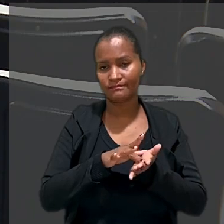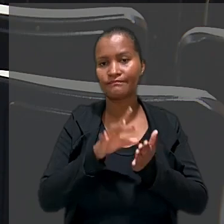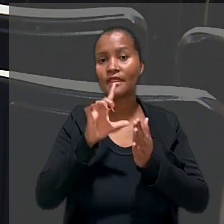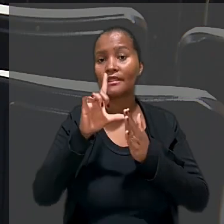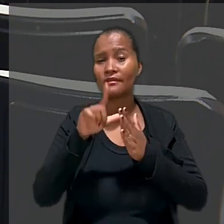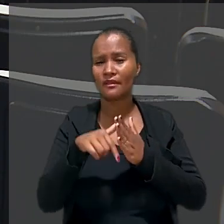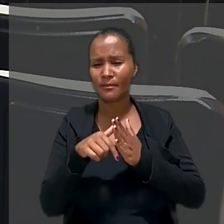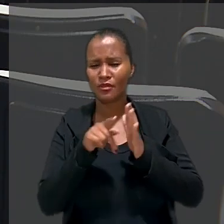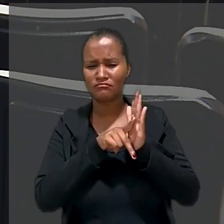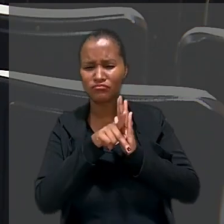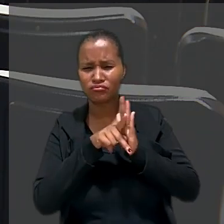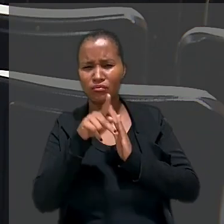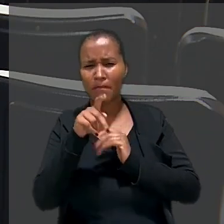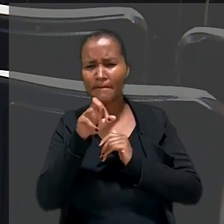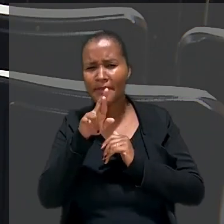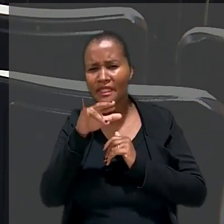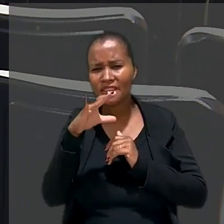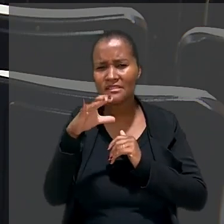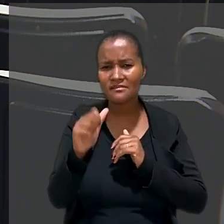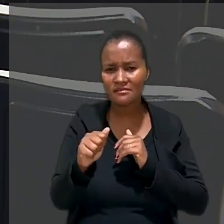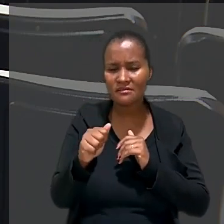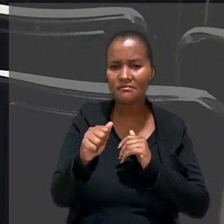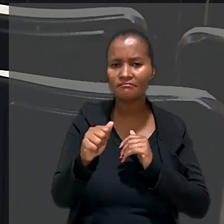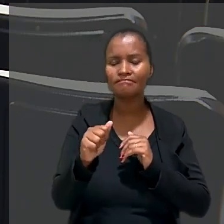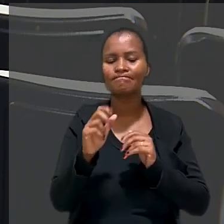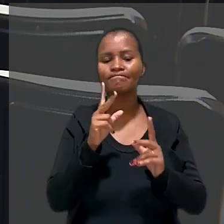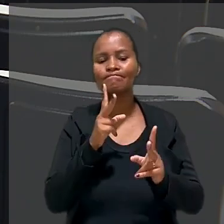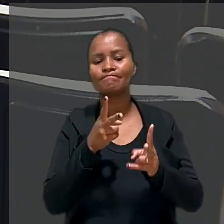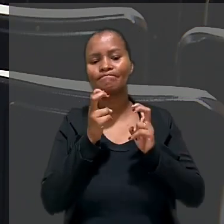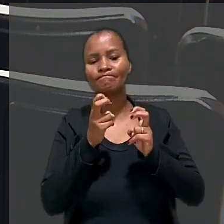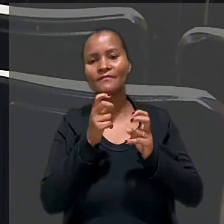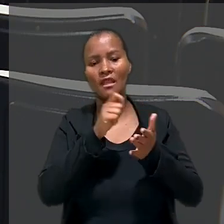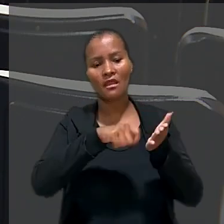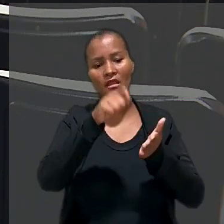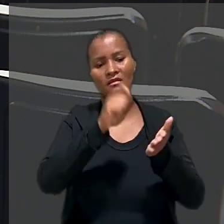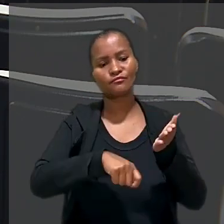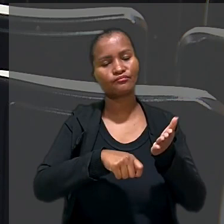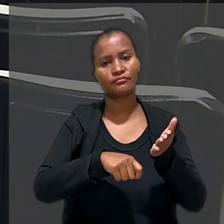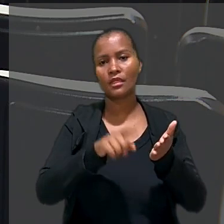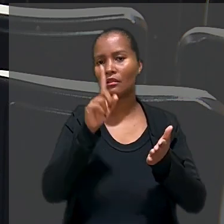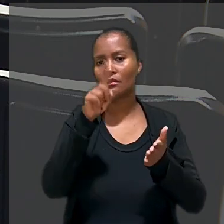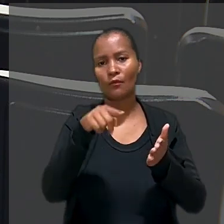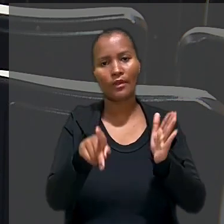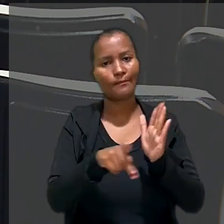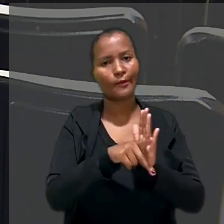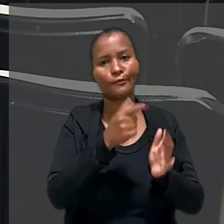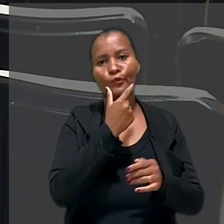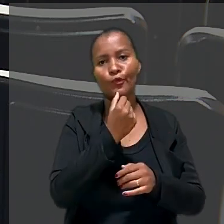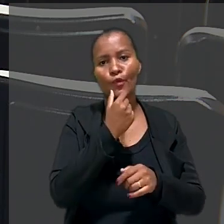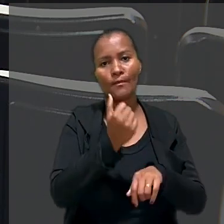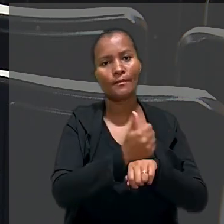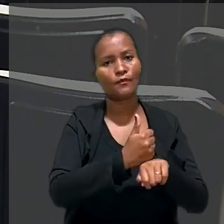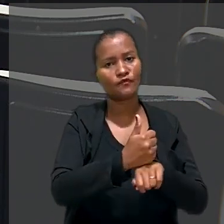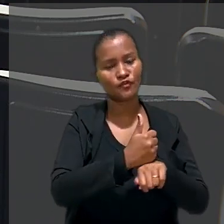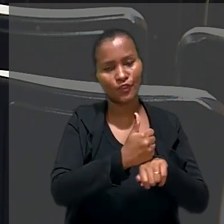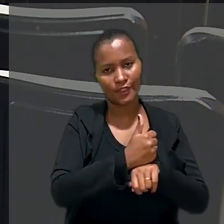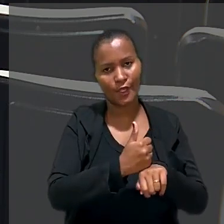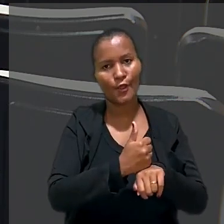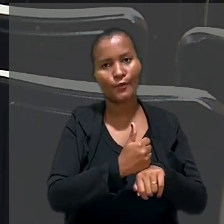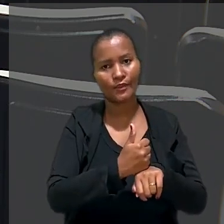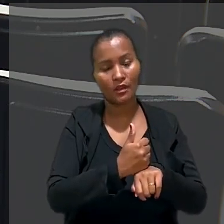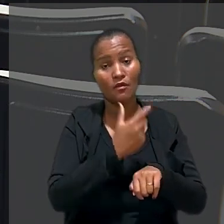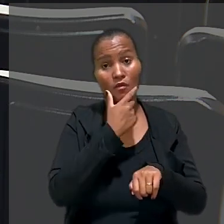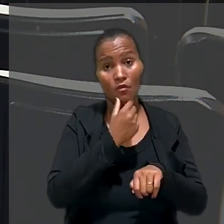falsificada. Depois de perícia requerida pela empregadora, foi constatado que a rubrica de fato não era do profissional. Por